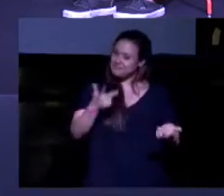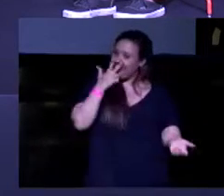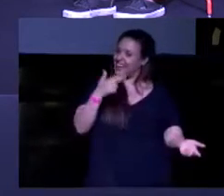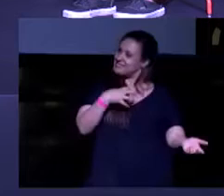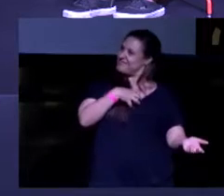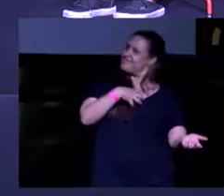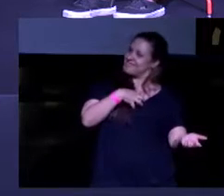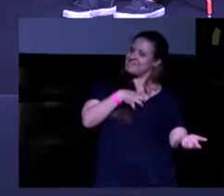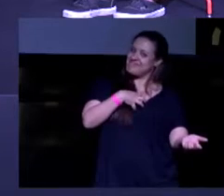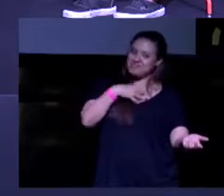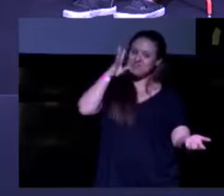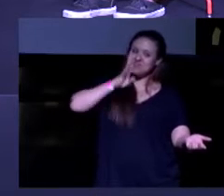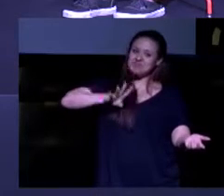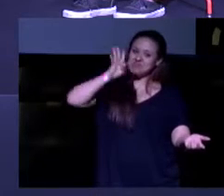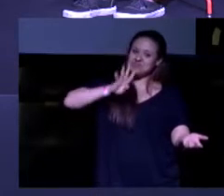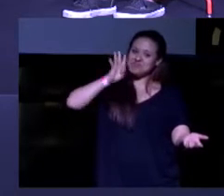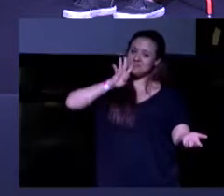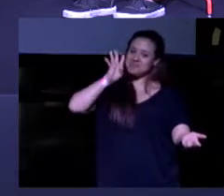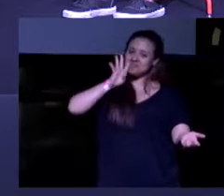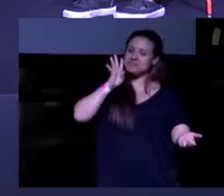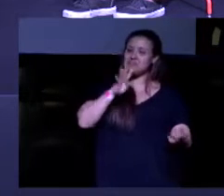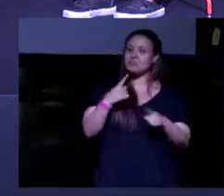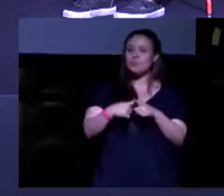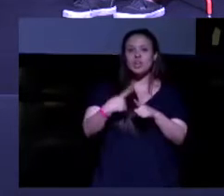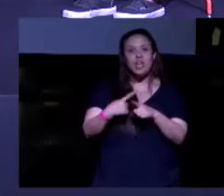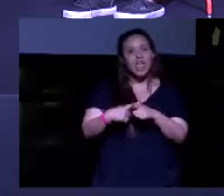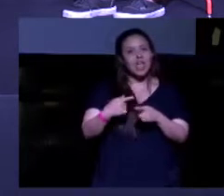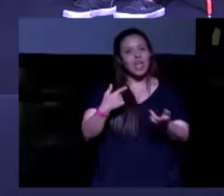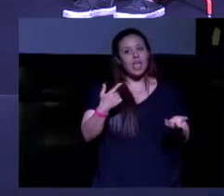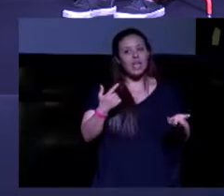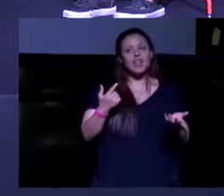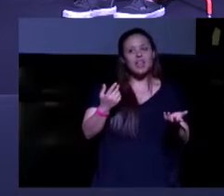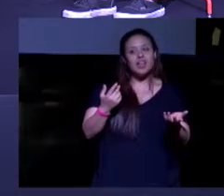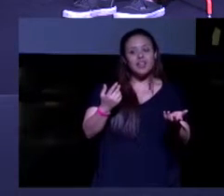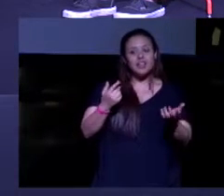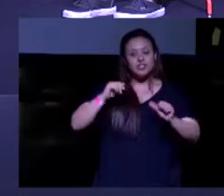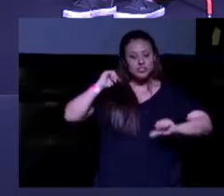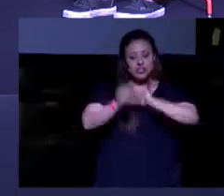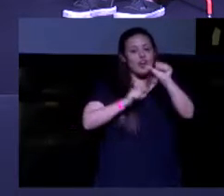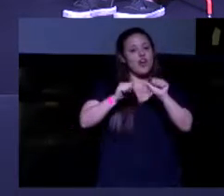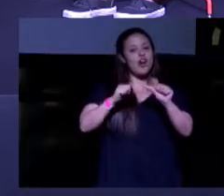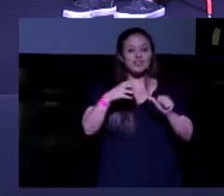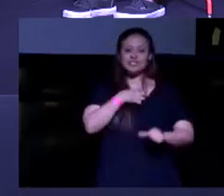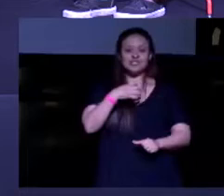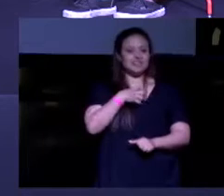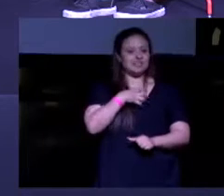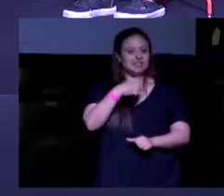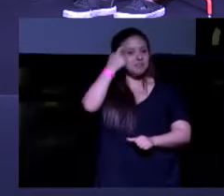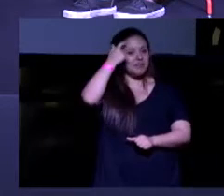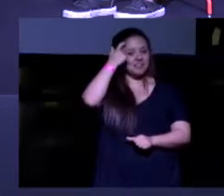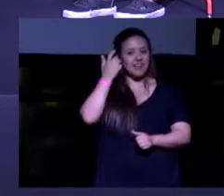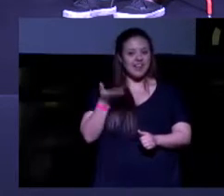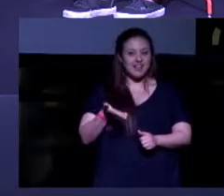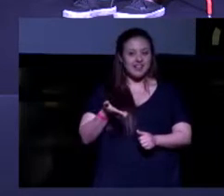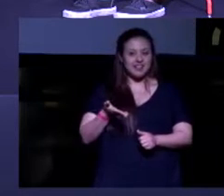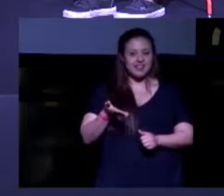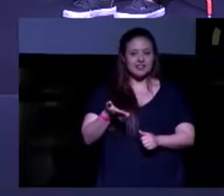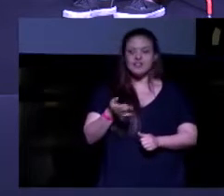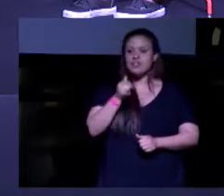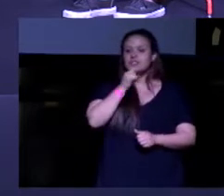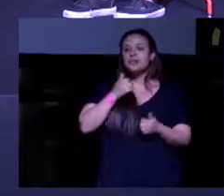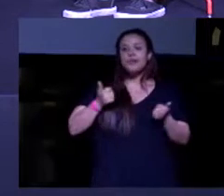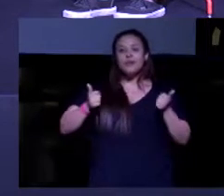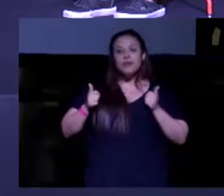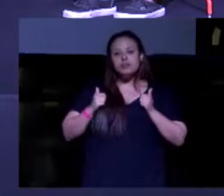assim, acho que é muito isso. É criar situações onde a gente saia da zona de conforto e consiga olhar o que tem ao nosso